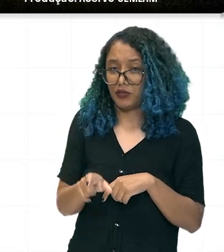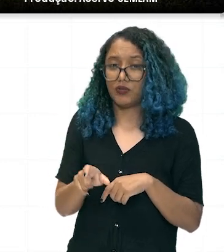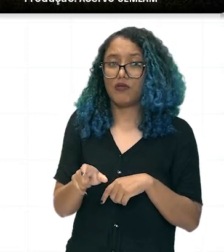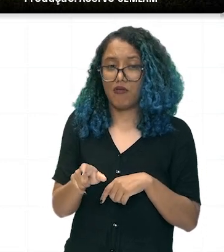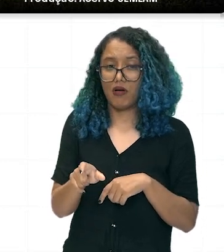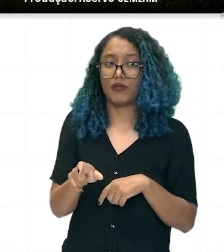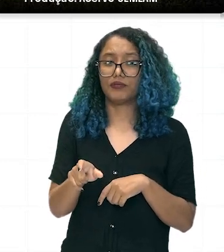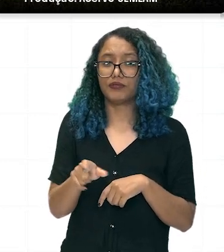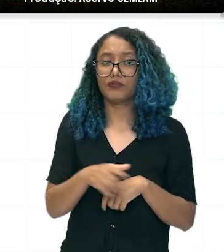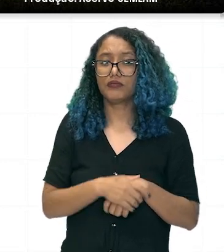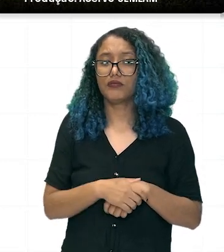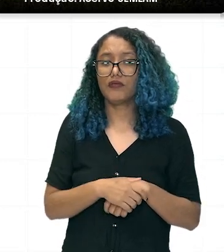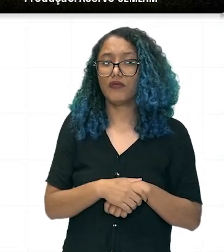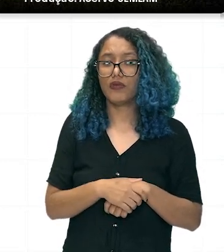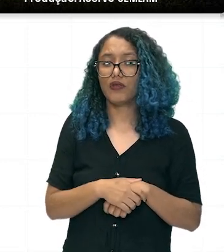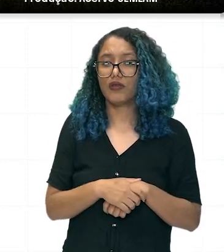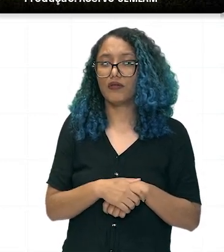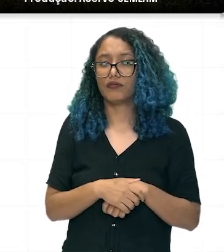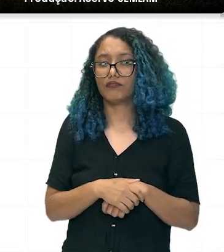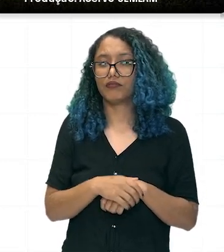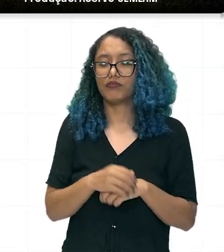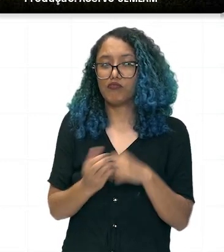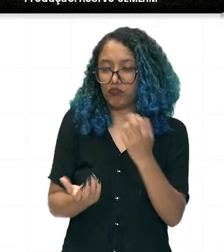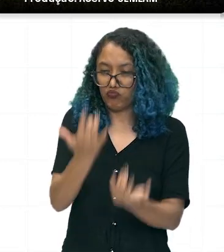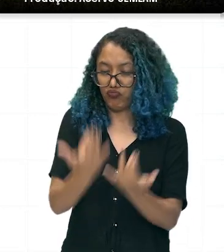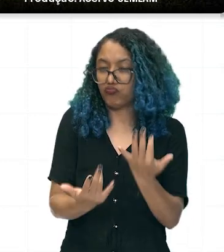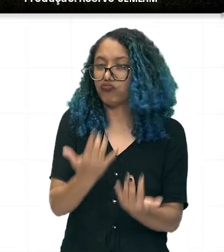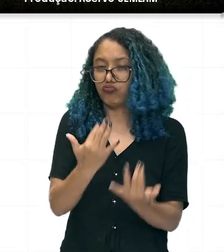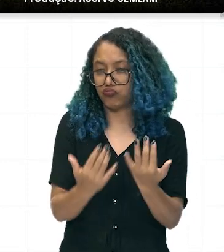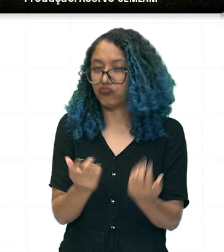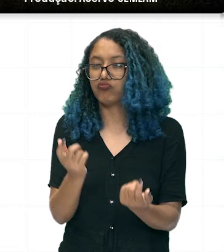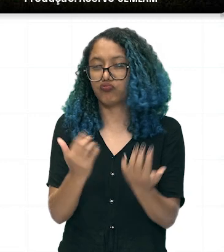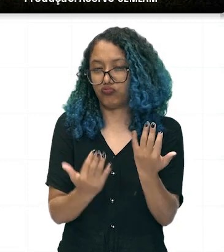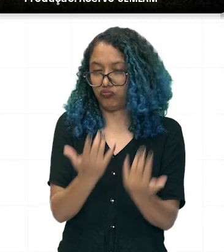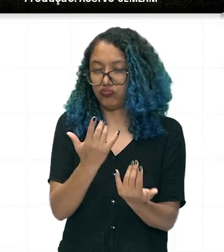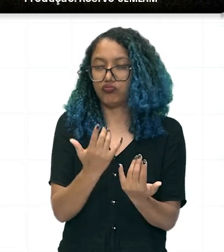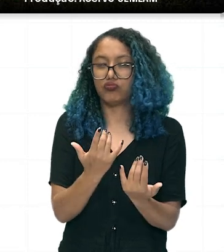incêndio florestal seja, então, digamos assim,